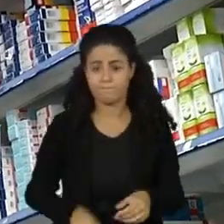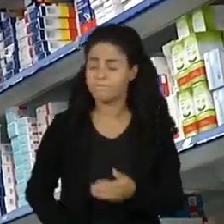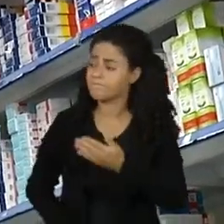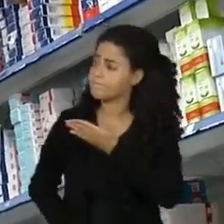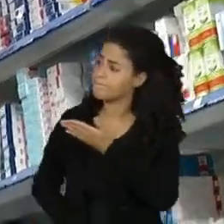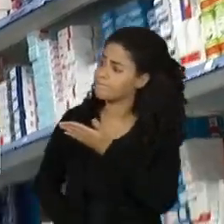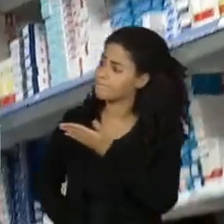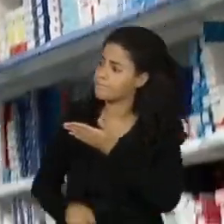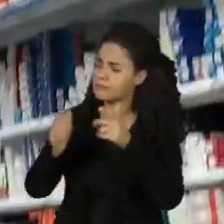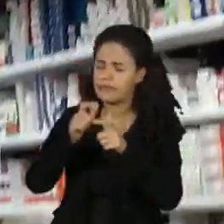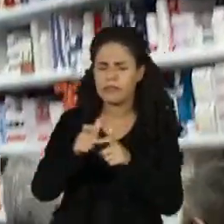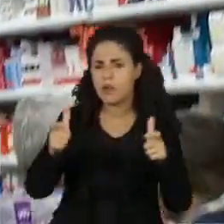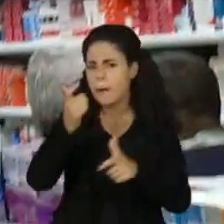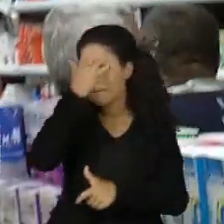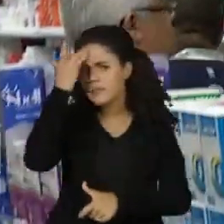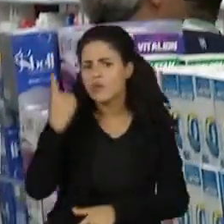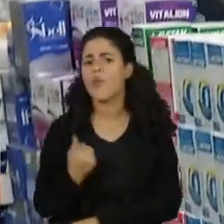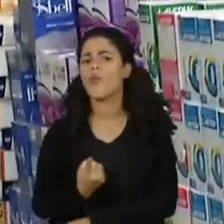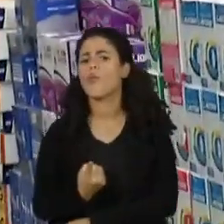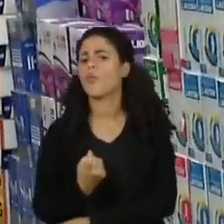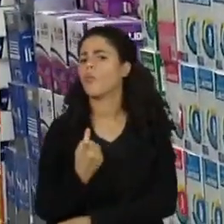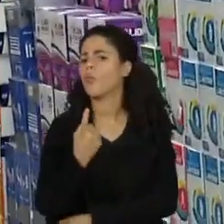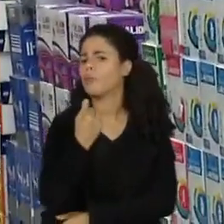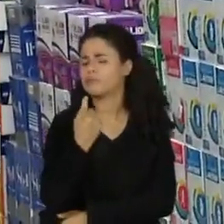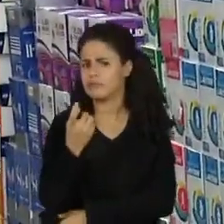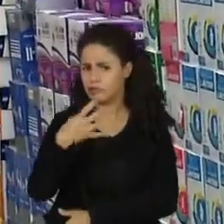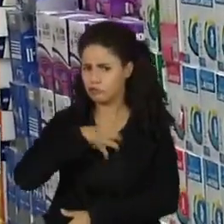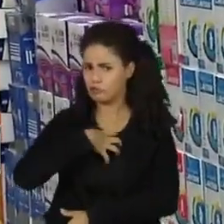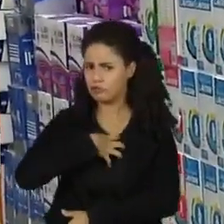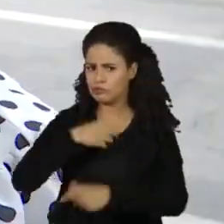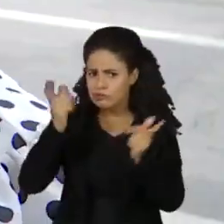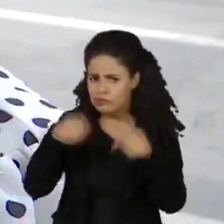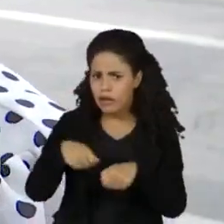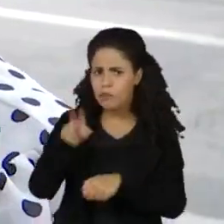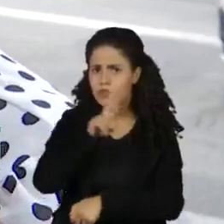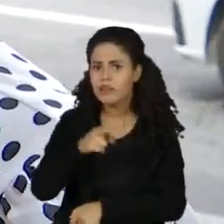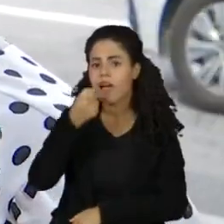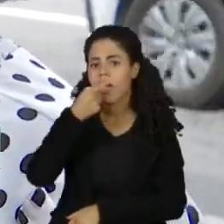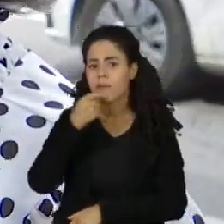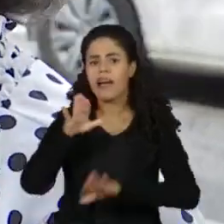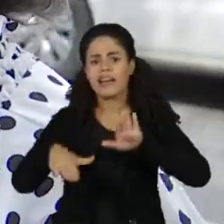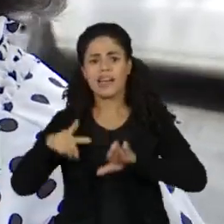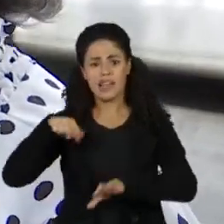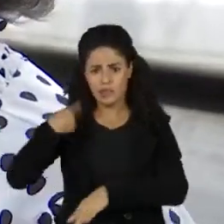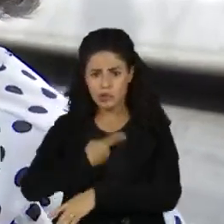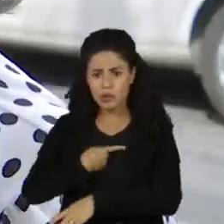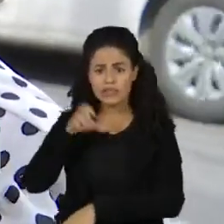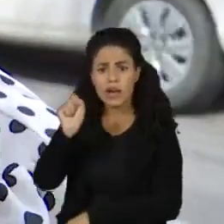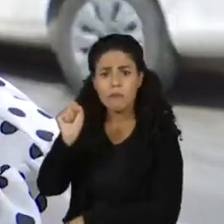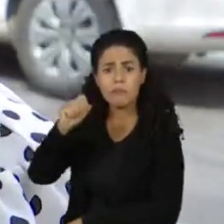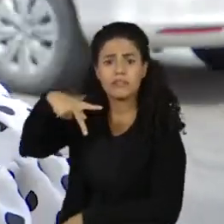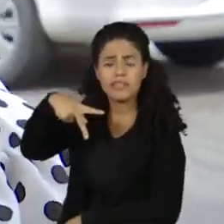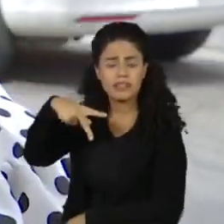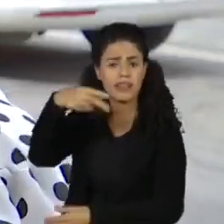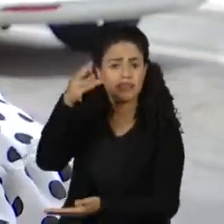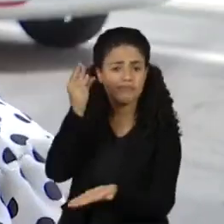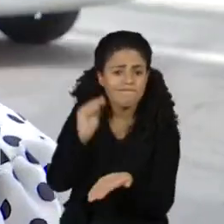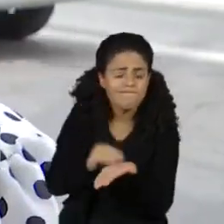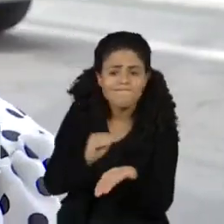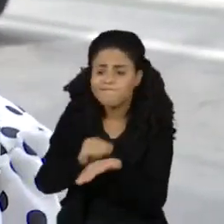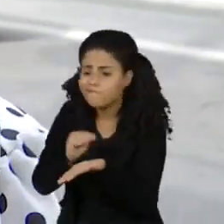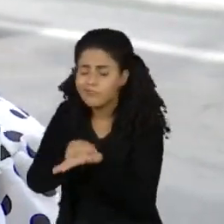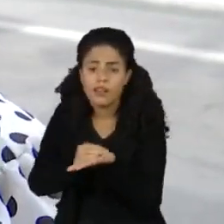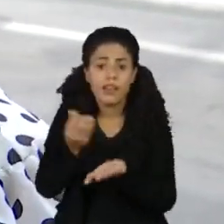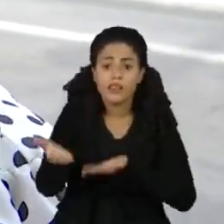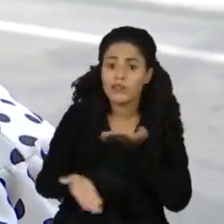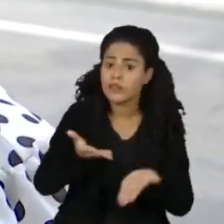muita gente, é a única maneira de ter acesso a remédio de uso contínuo. A gente é aposentado e faz falta, né? É um